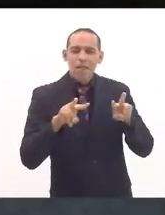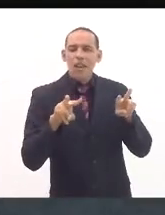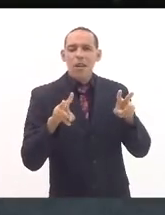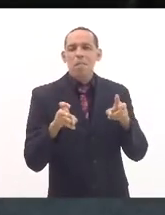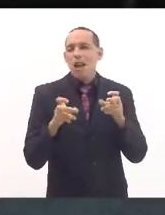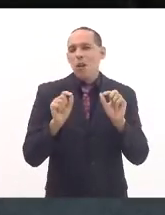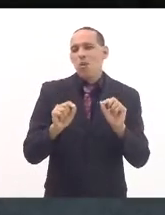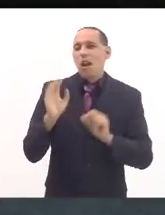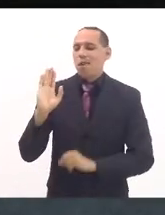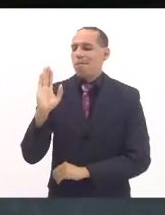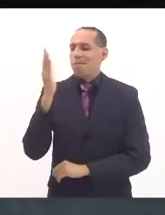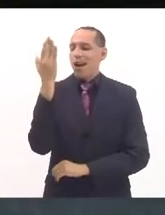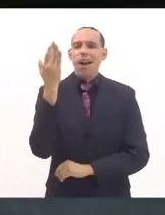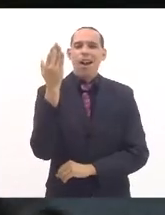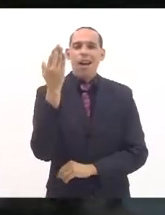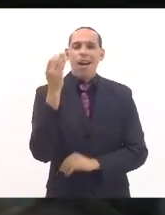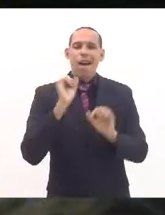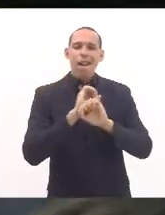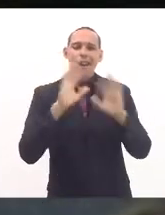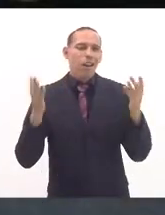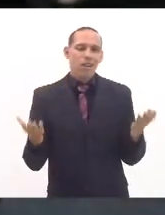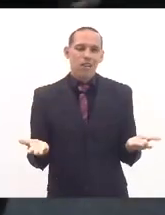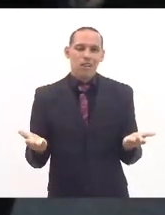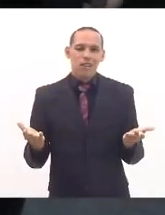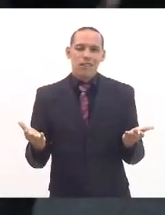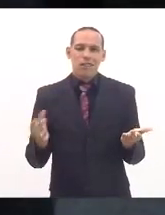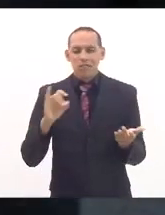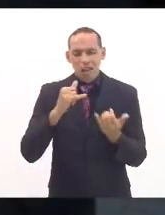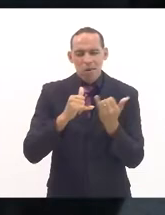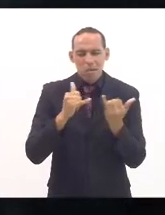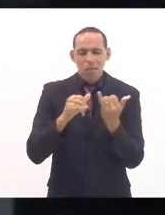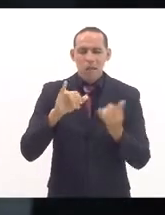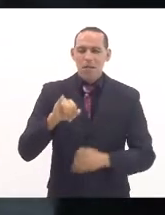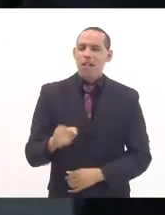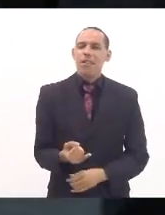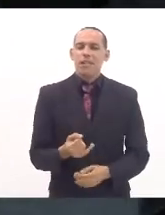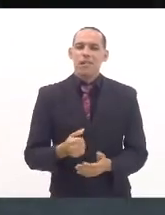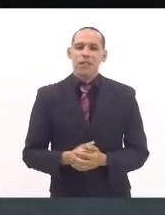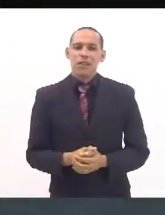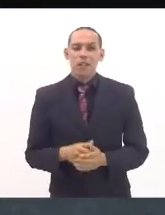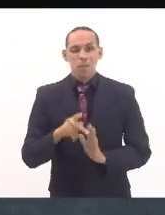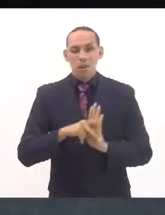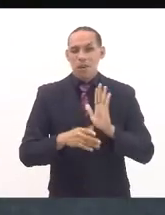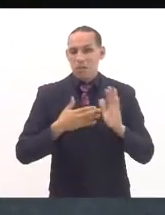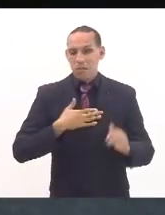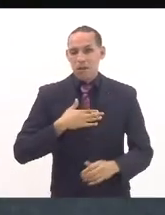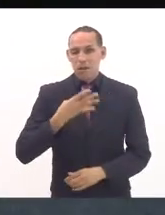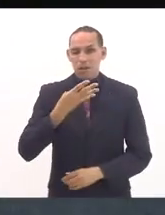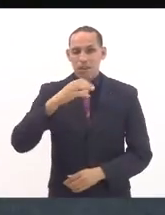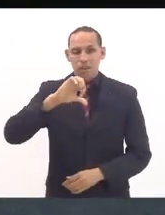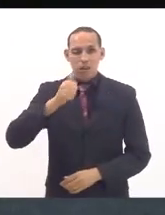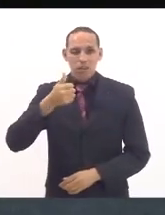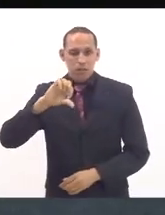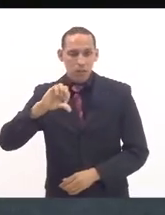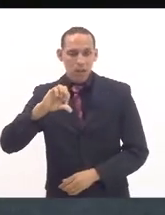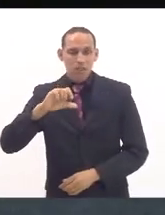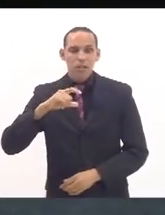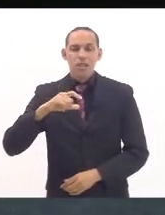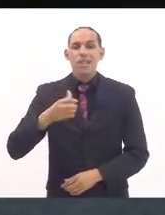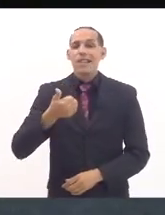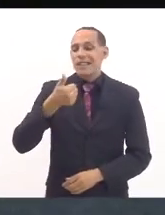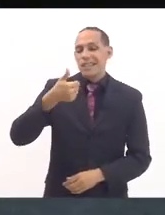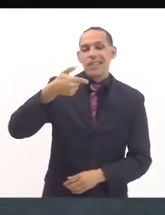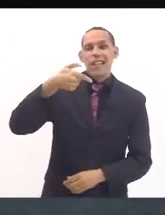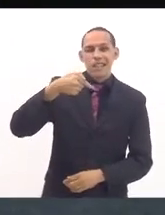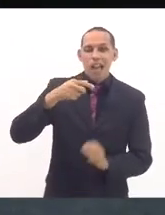hipocrisia é estampada. Só uma partezinha que eu vou aproveitar aqui. No meu projeto 4919, teve